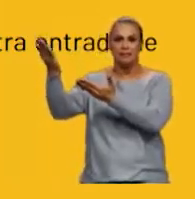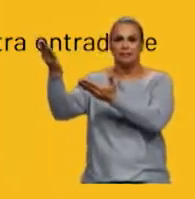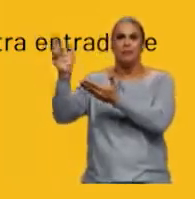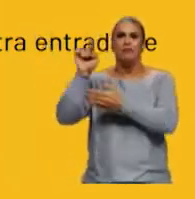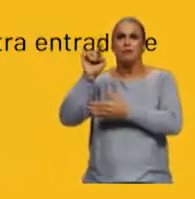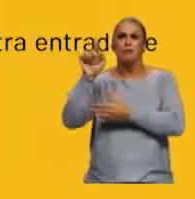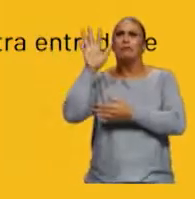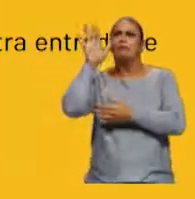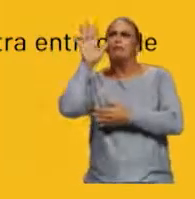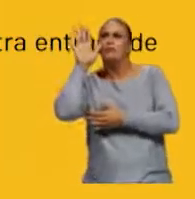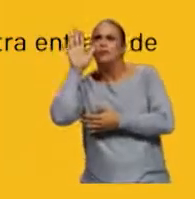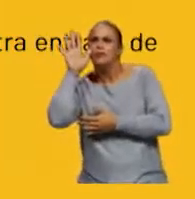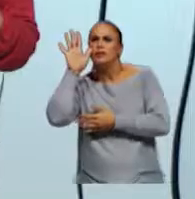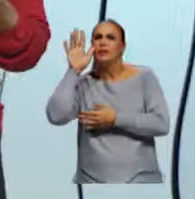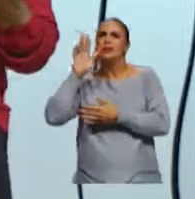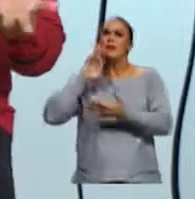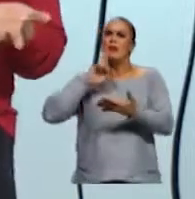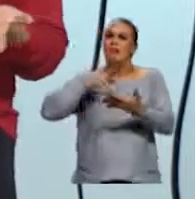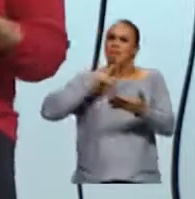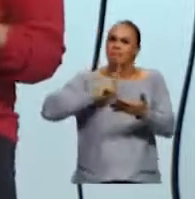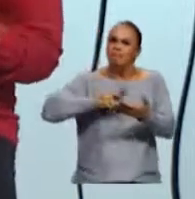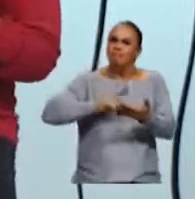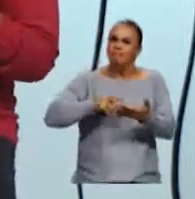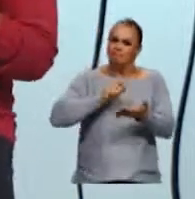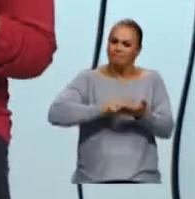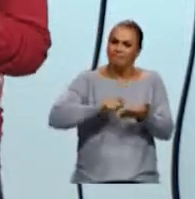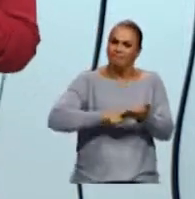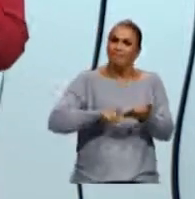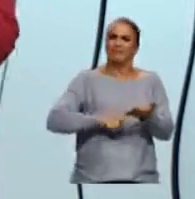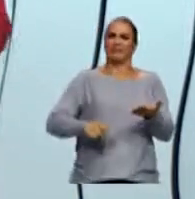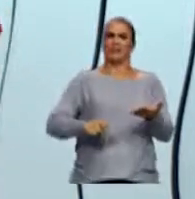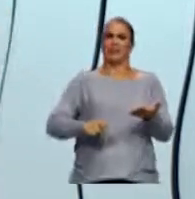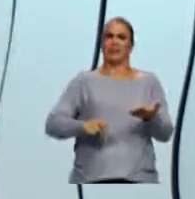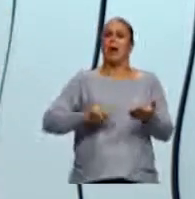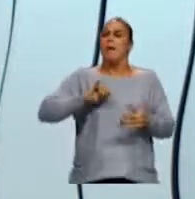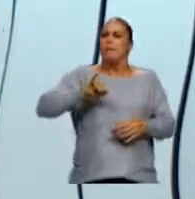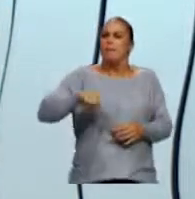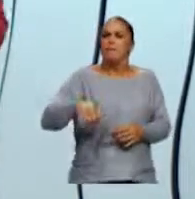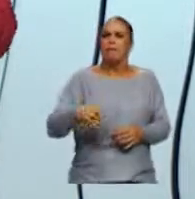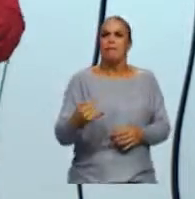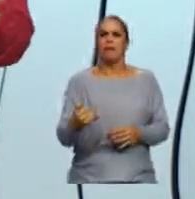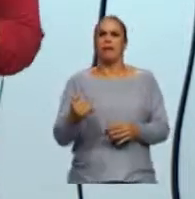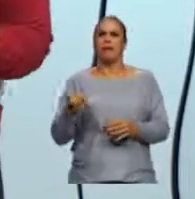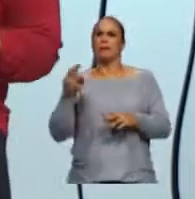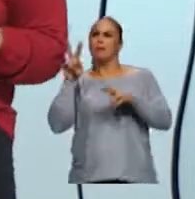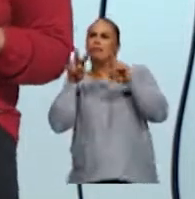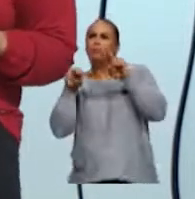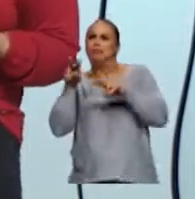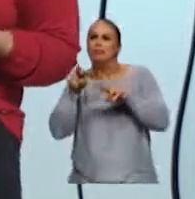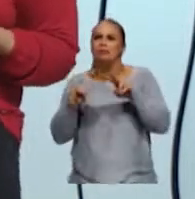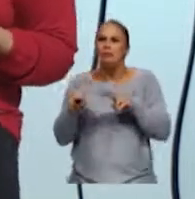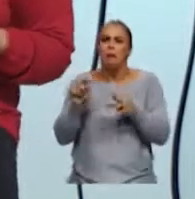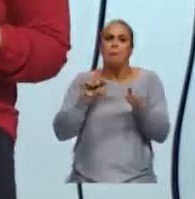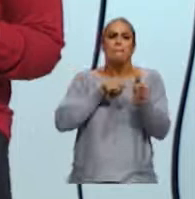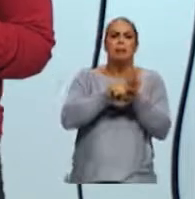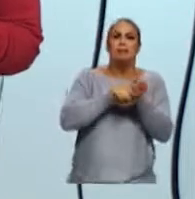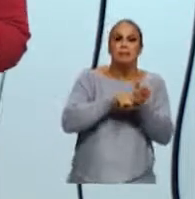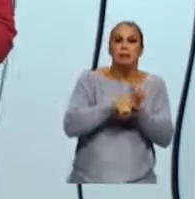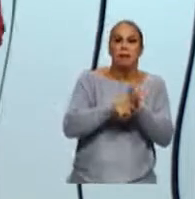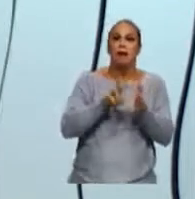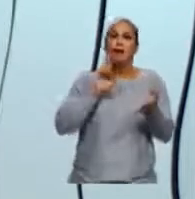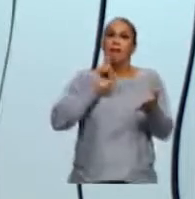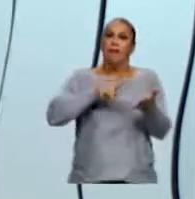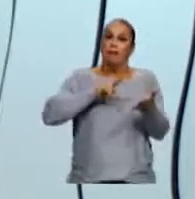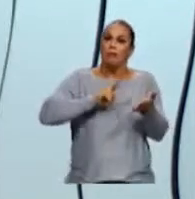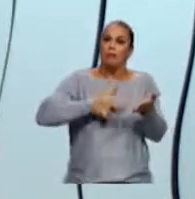aula de hoje, você terá a oportunidade de analisar as atividades, pesquisar e responder cada